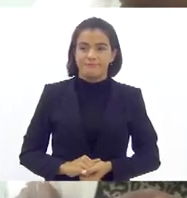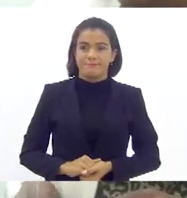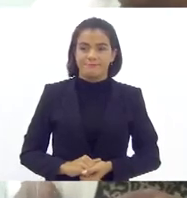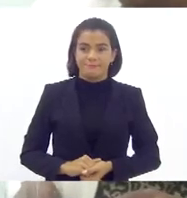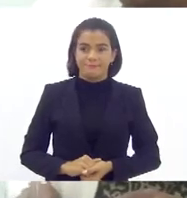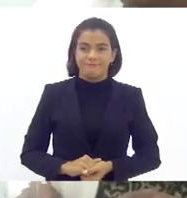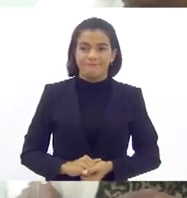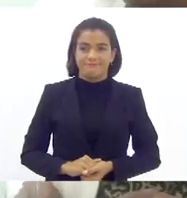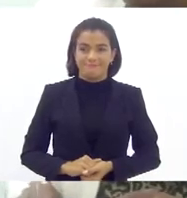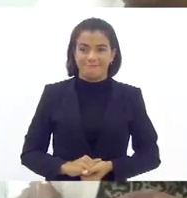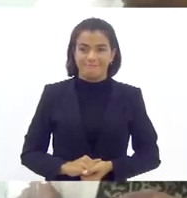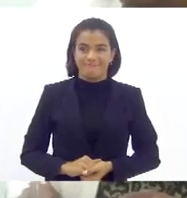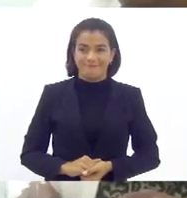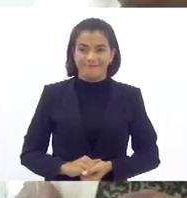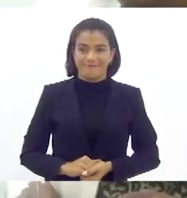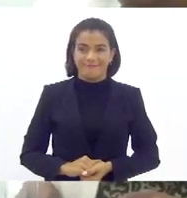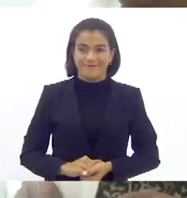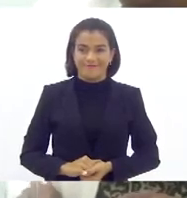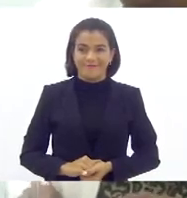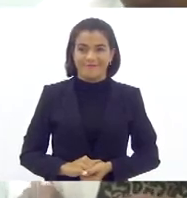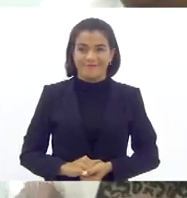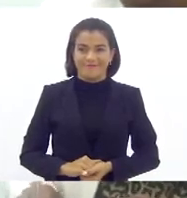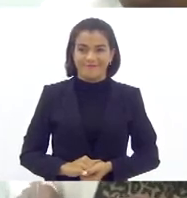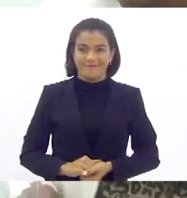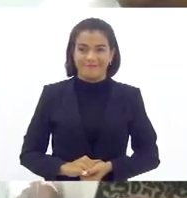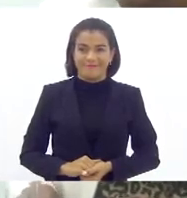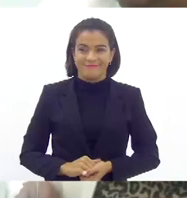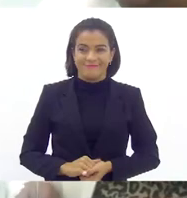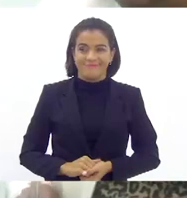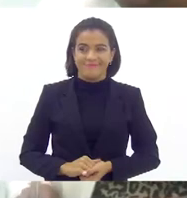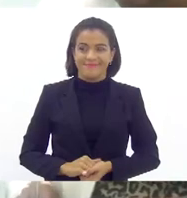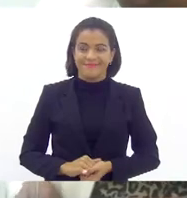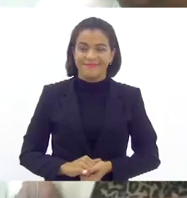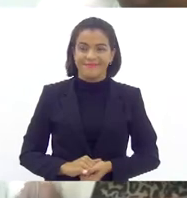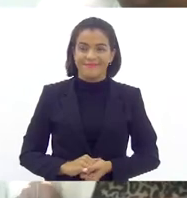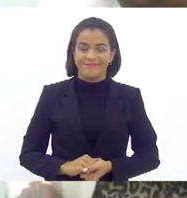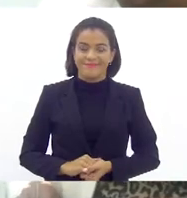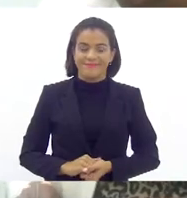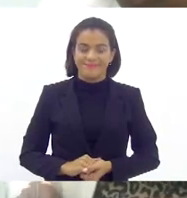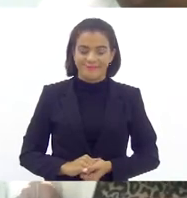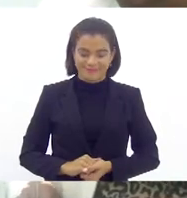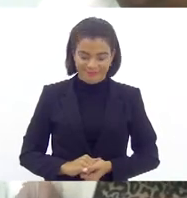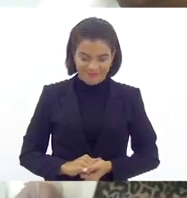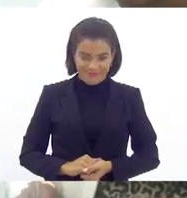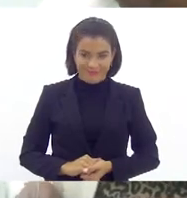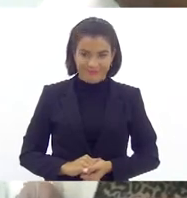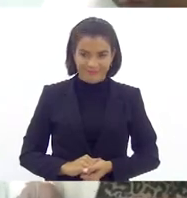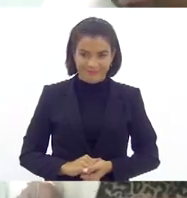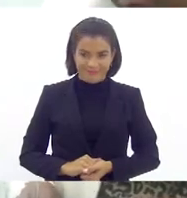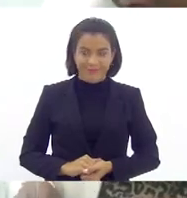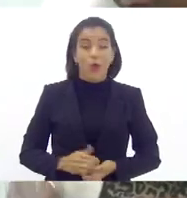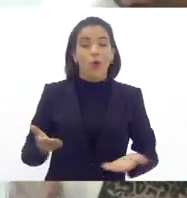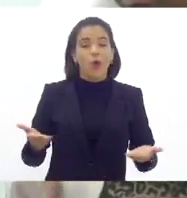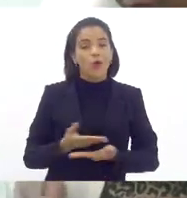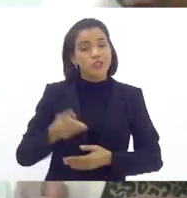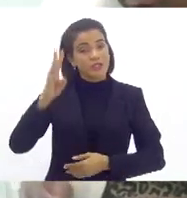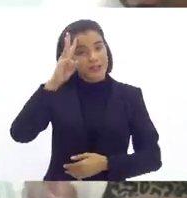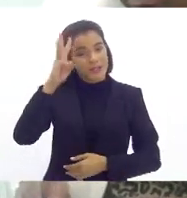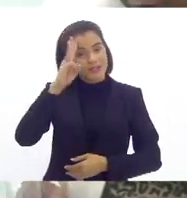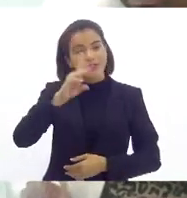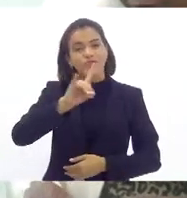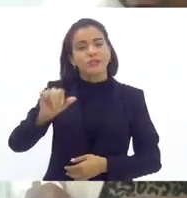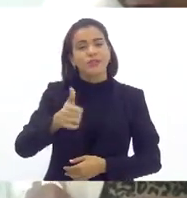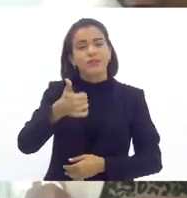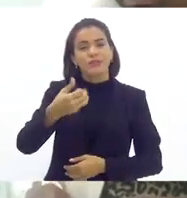Mariô Lazá, é Mariô, Ogum Conilê, Abedéu Ogum. Hoje, terça-feira, 13 de